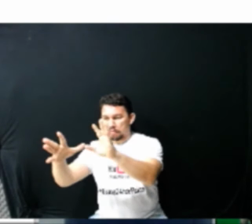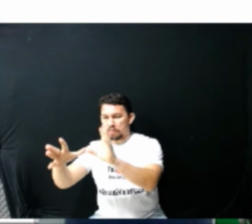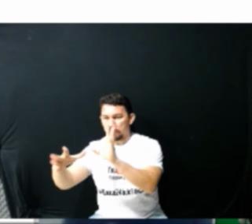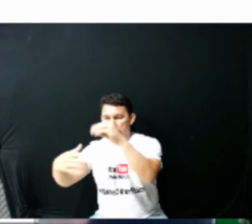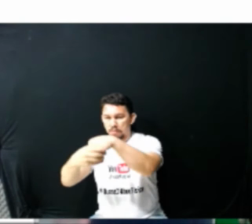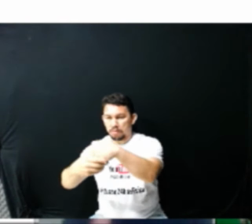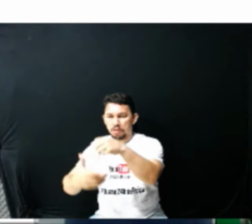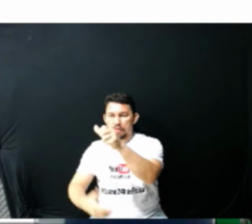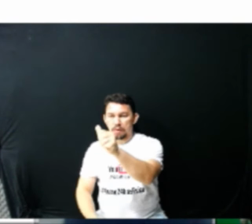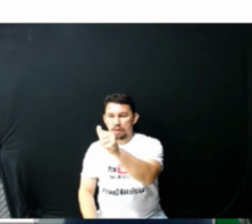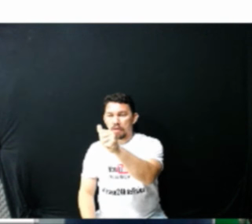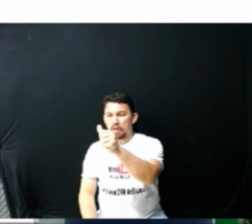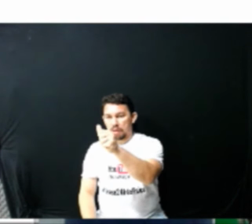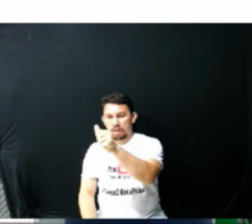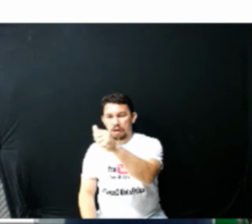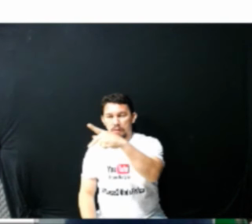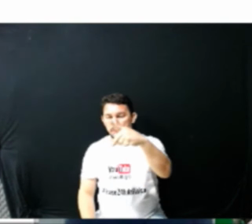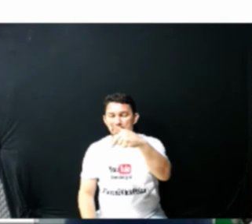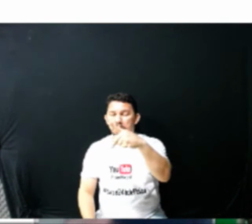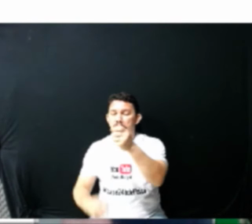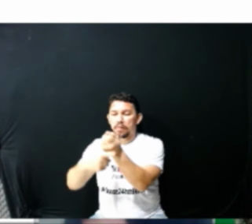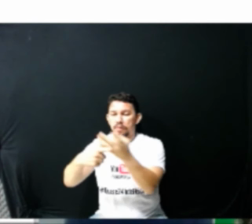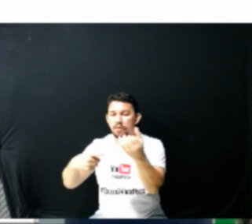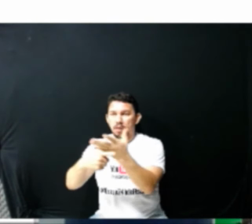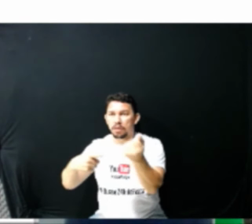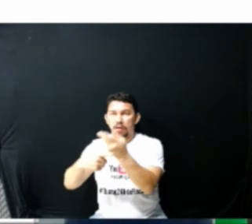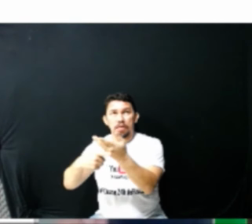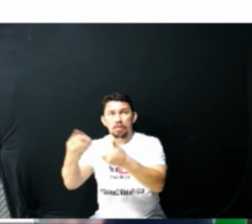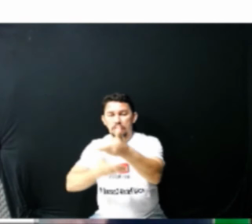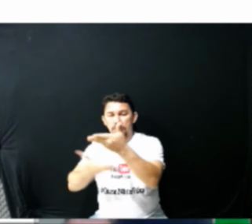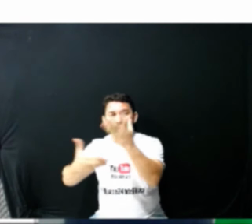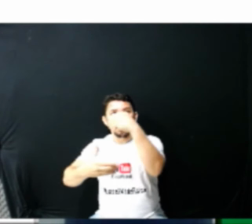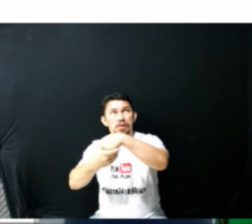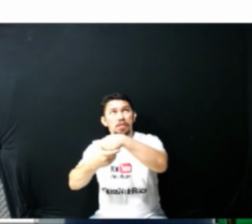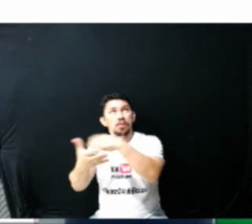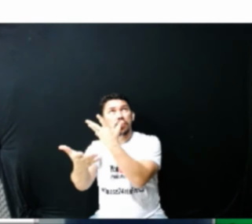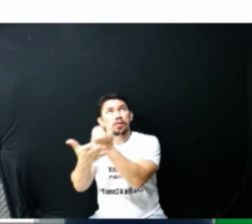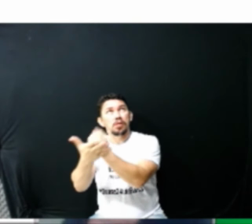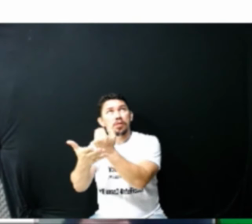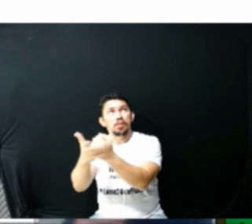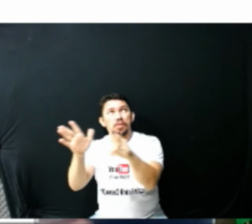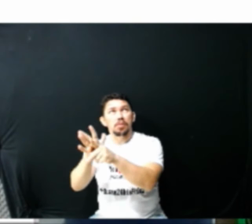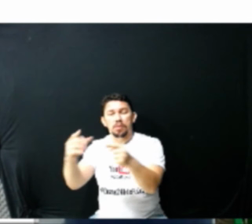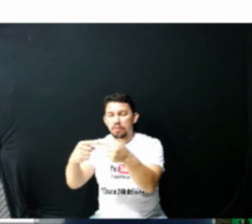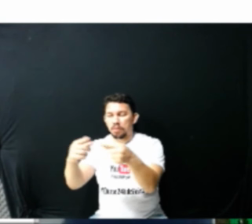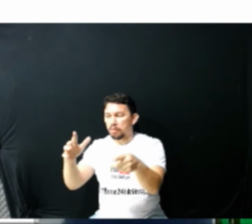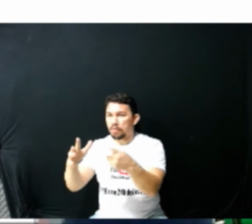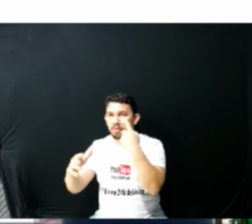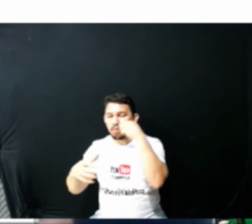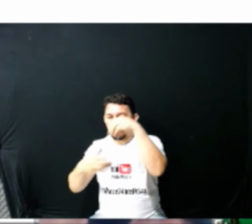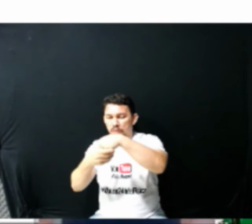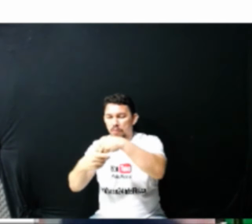Física Interativa. Basta ir na loja do Google Play, baixar o aplicativo. Lá tem um botão, a Física no